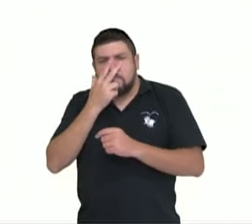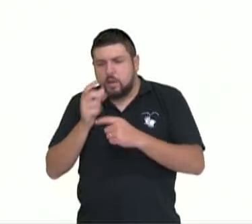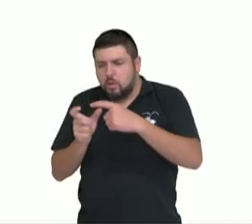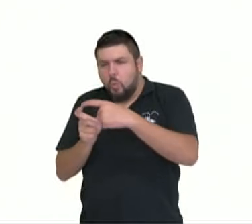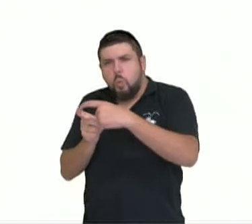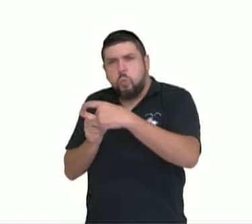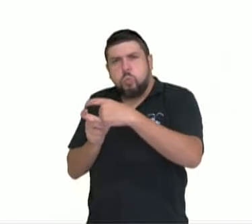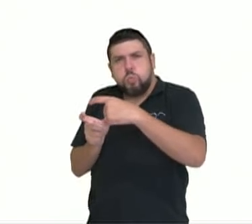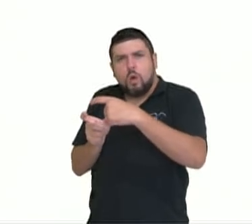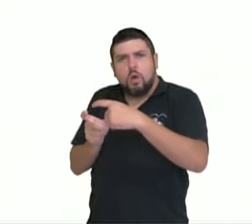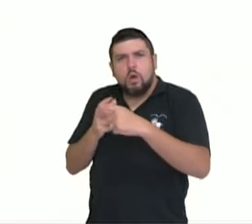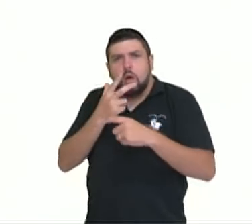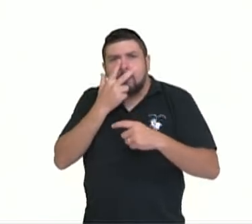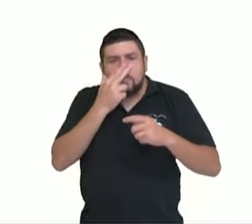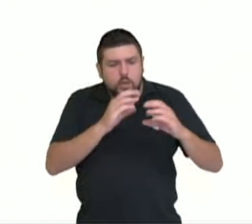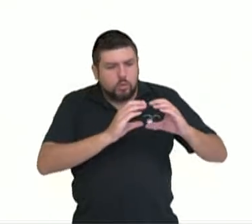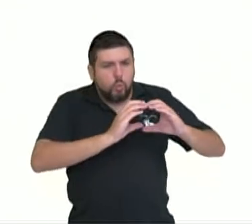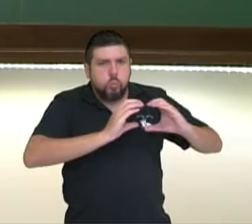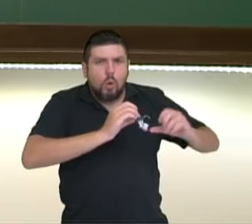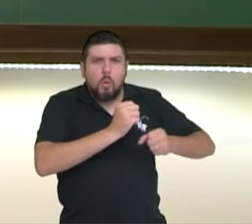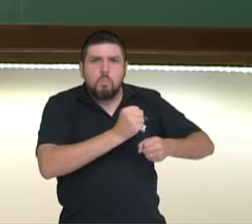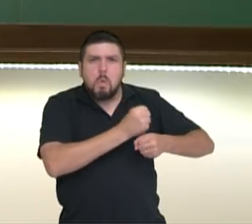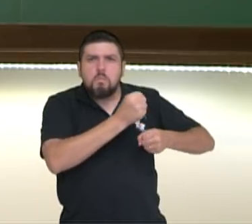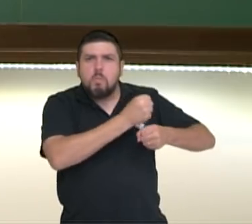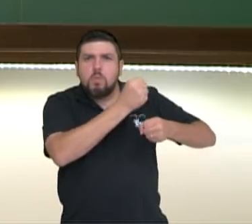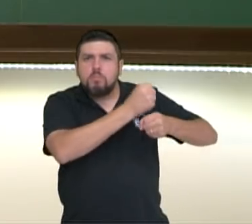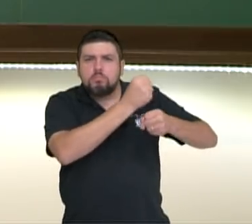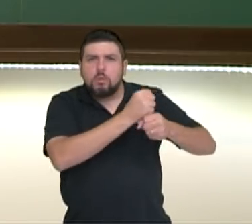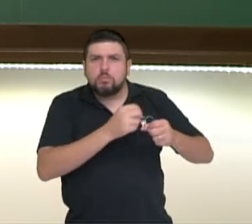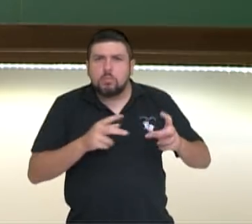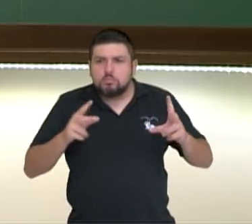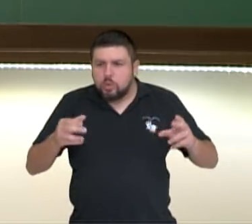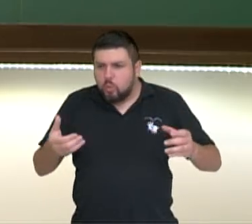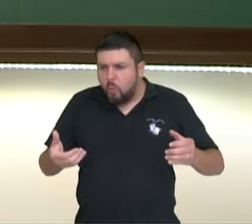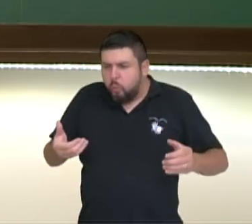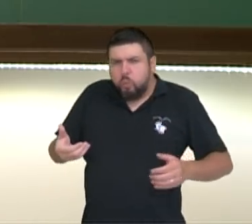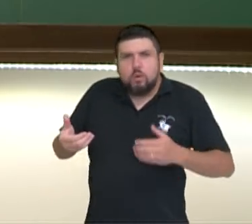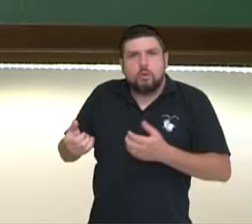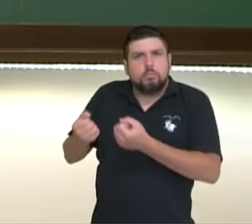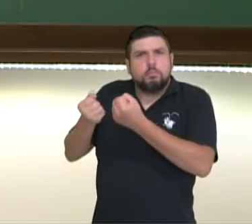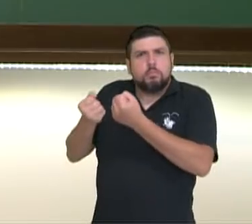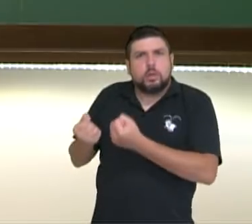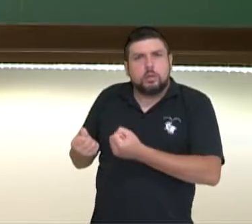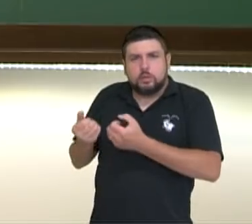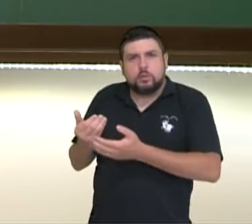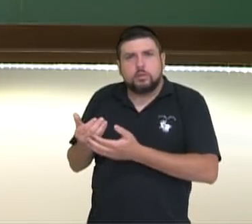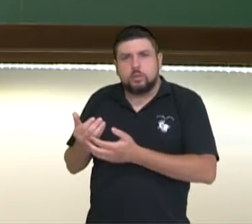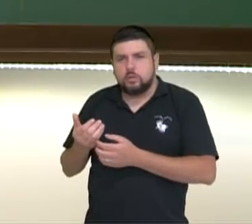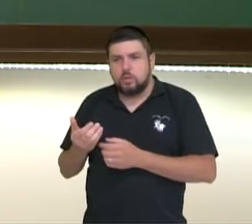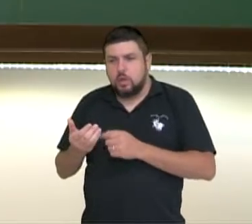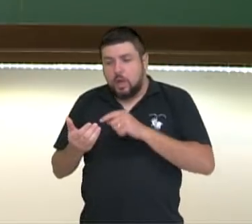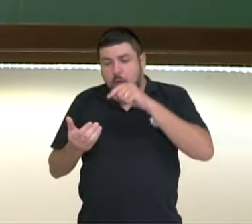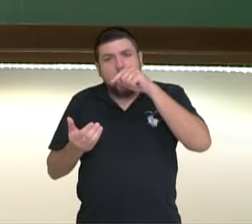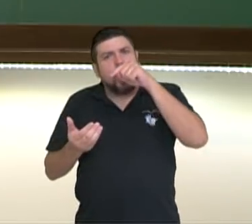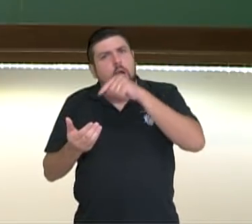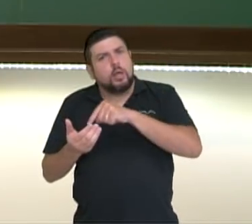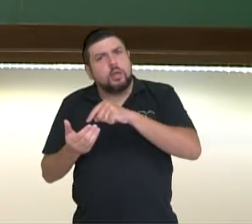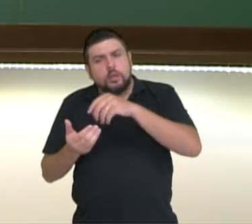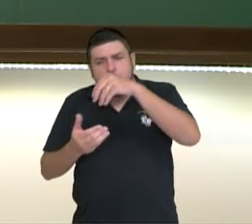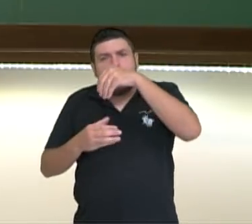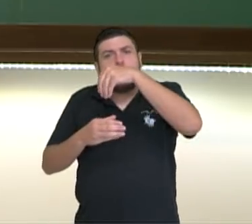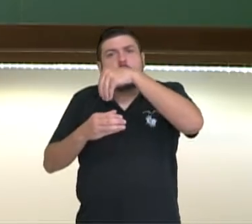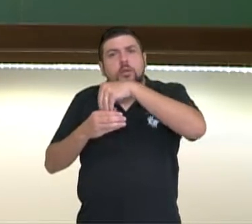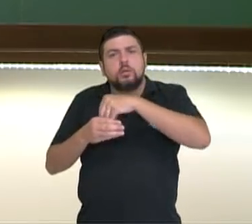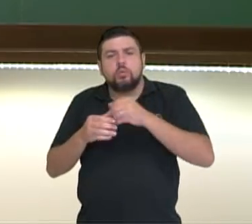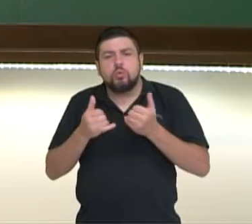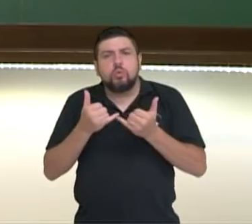causa do formato, do tamanho e do peso que os aparelhos tinham, essa geração, ela não tinha jogos,